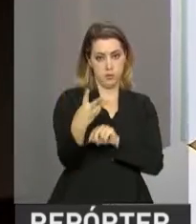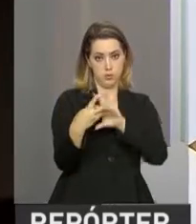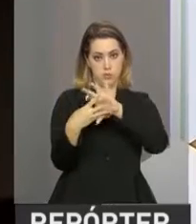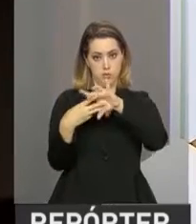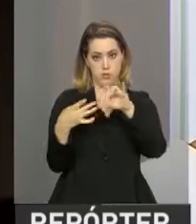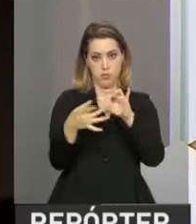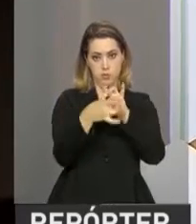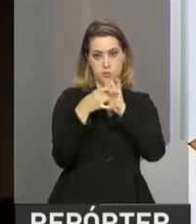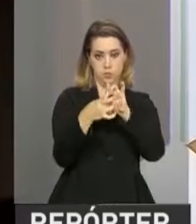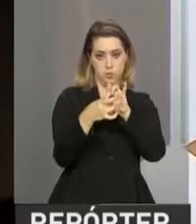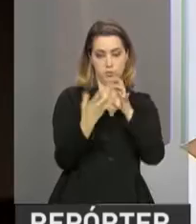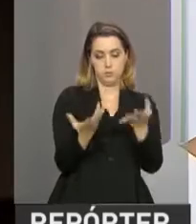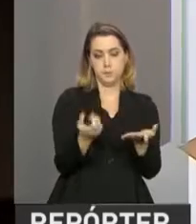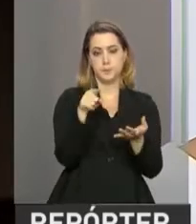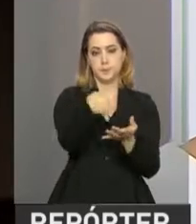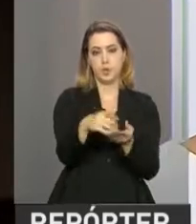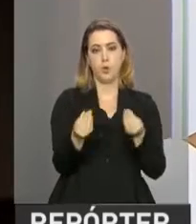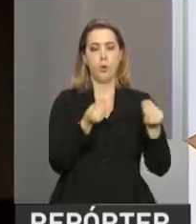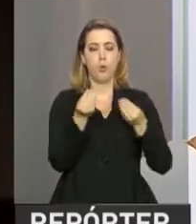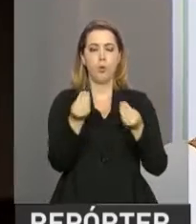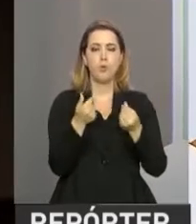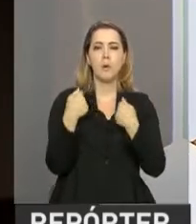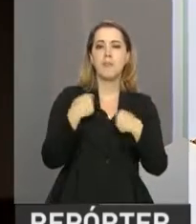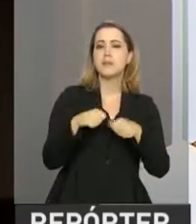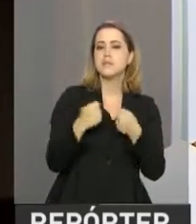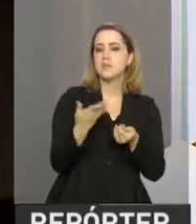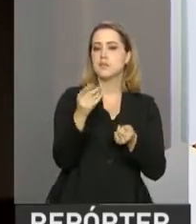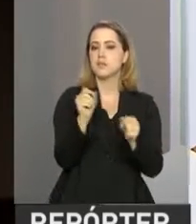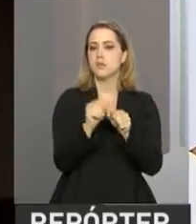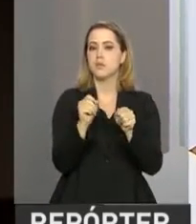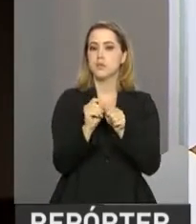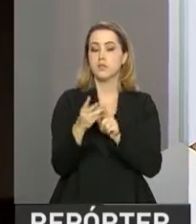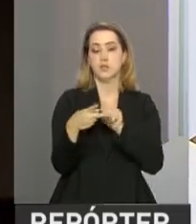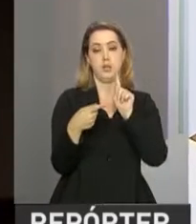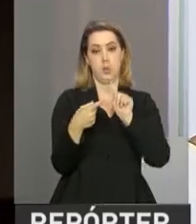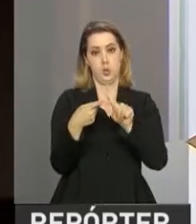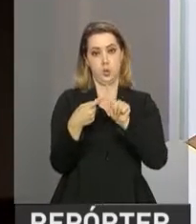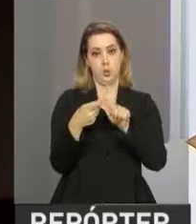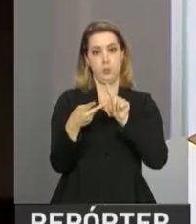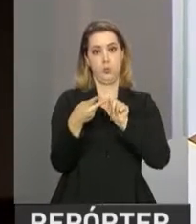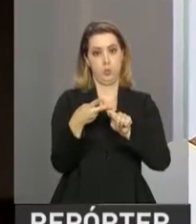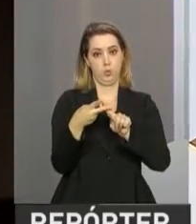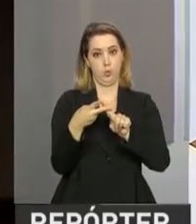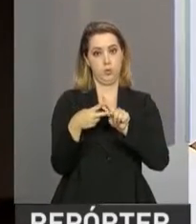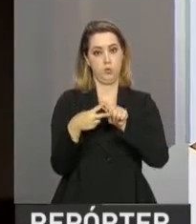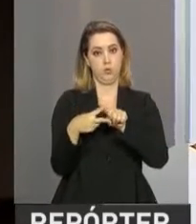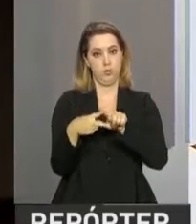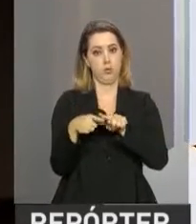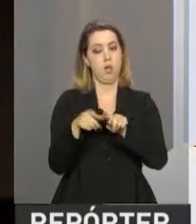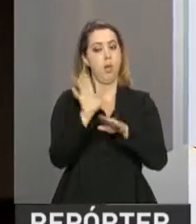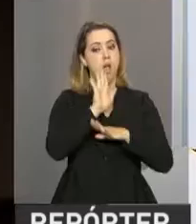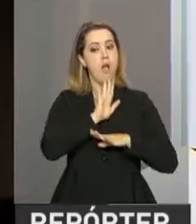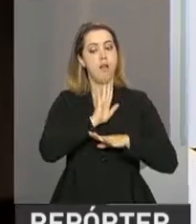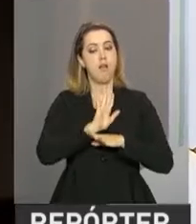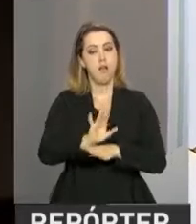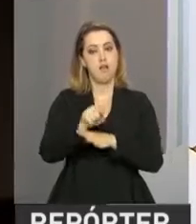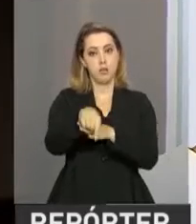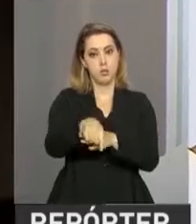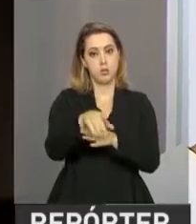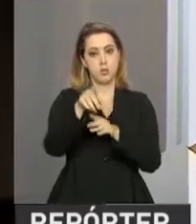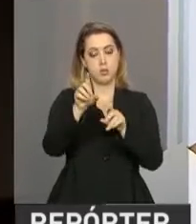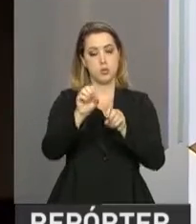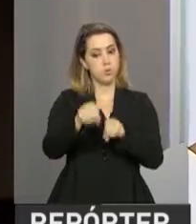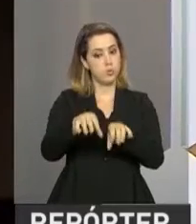e os entraves para a implementação dessa meta e se identificou que são dois tanto a assistência técnica para o pequeno